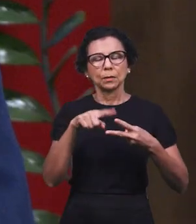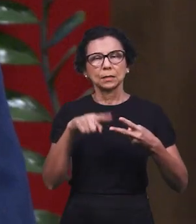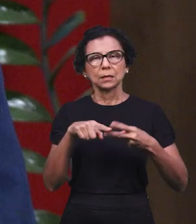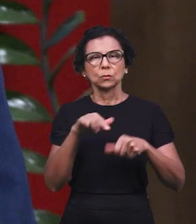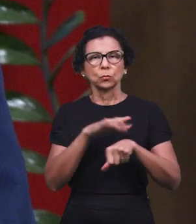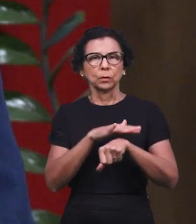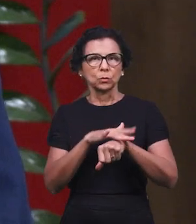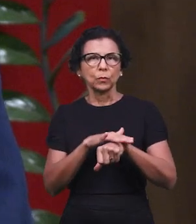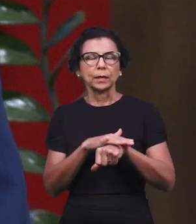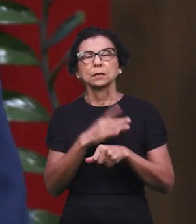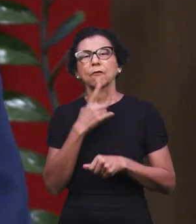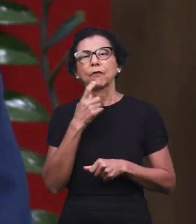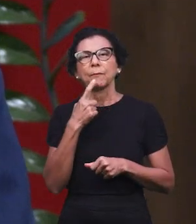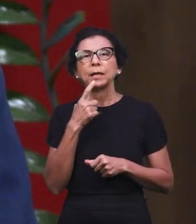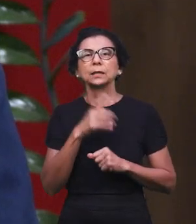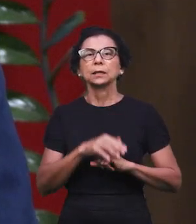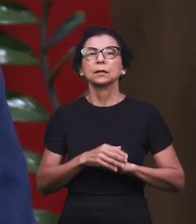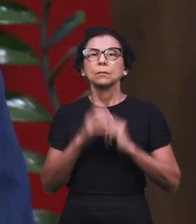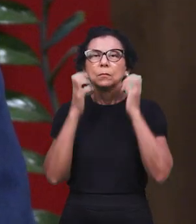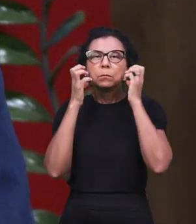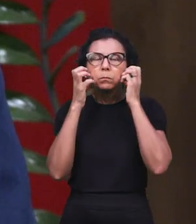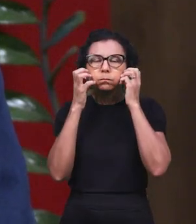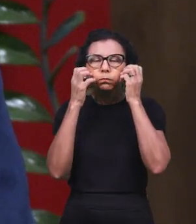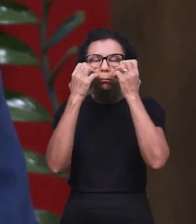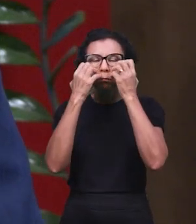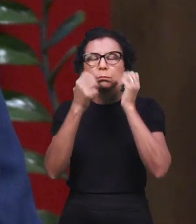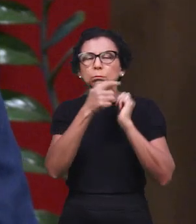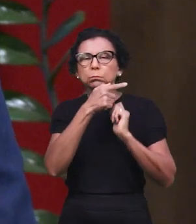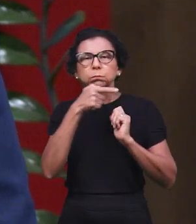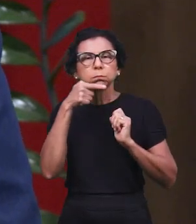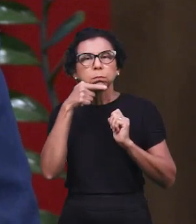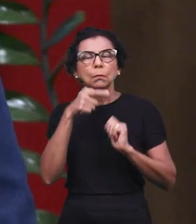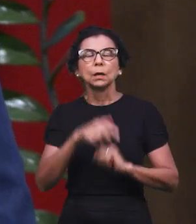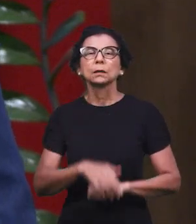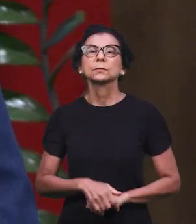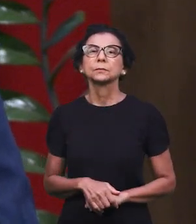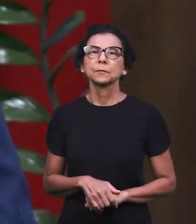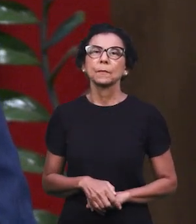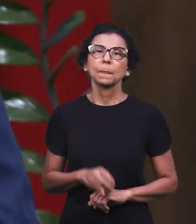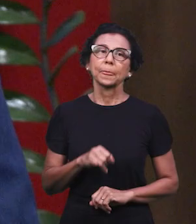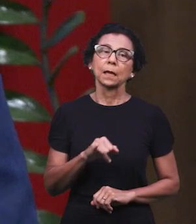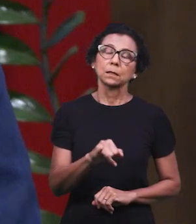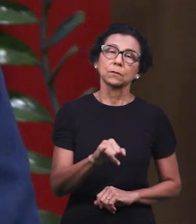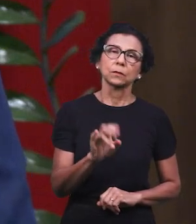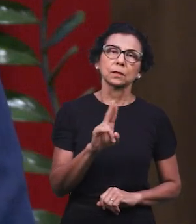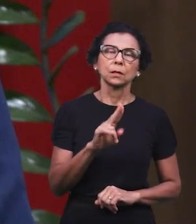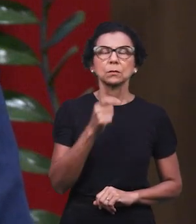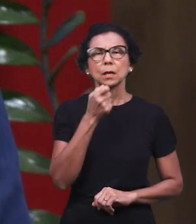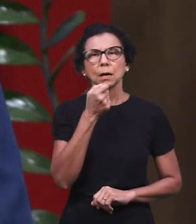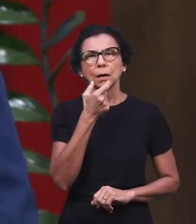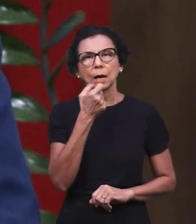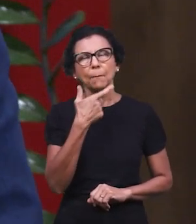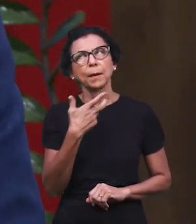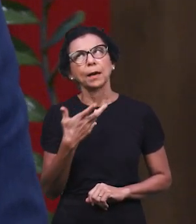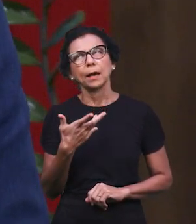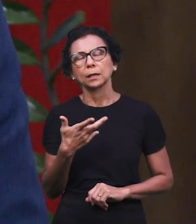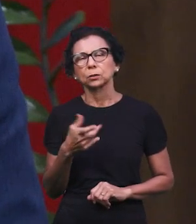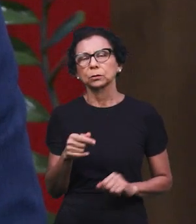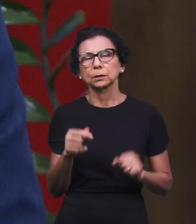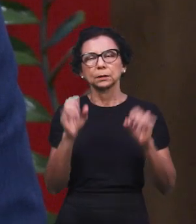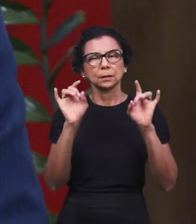medicação que essa pessoa toma, se você toma aí a medicação para hipertensão, diabetes, geralmente você tende a ter